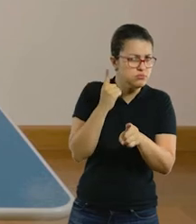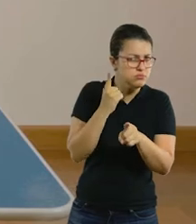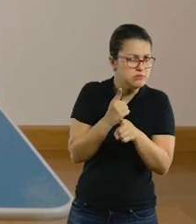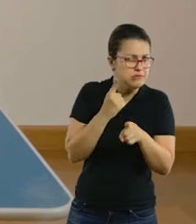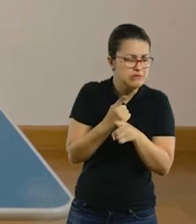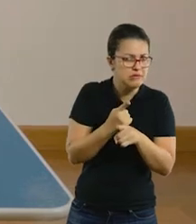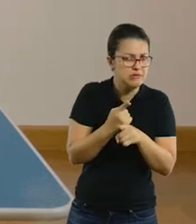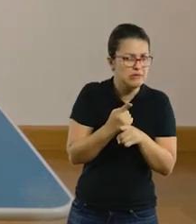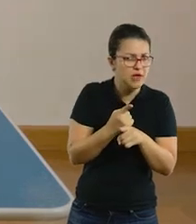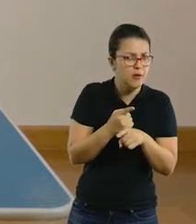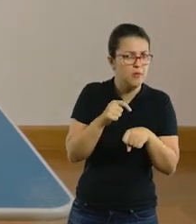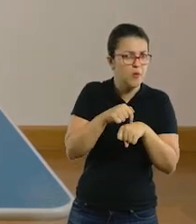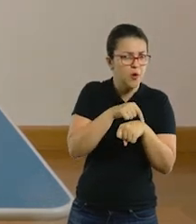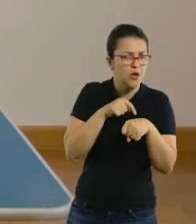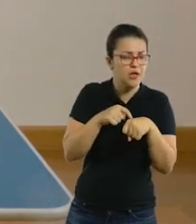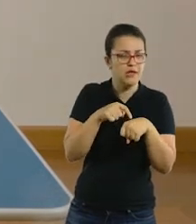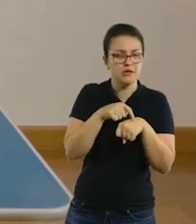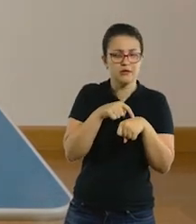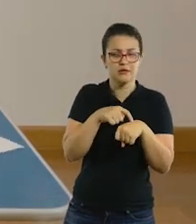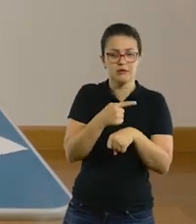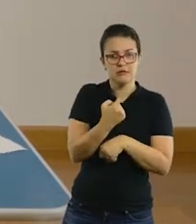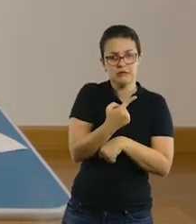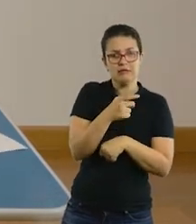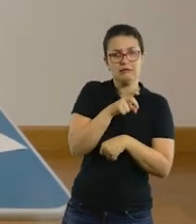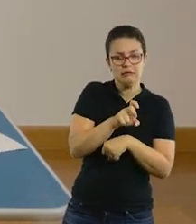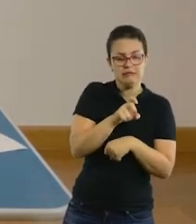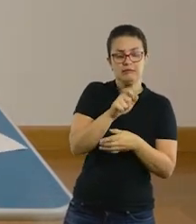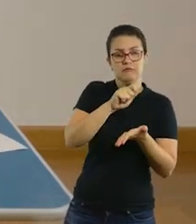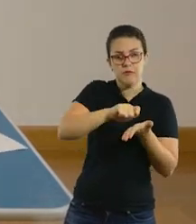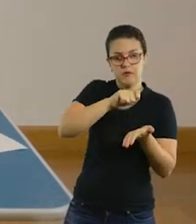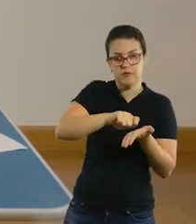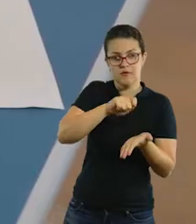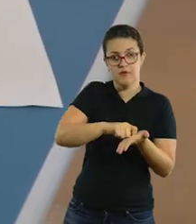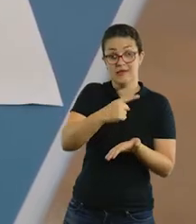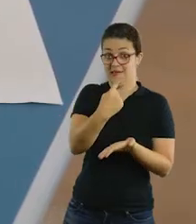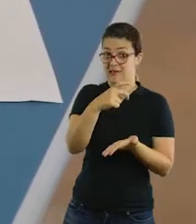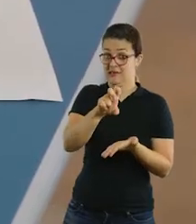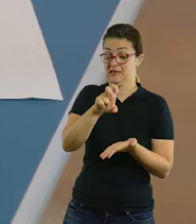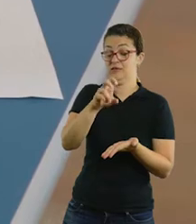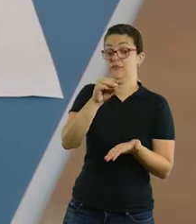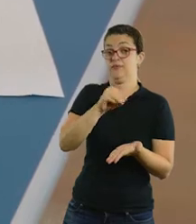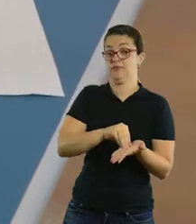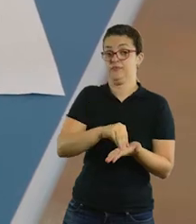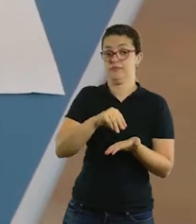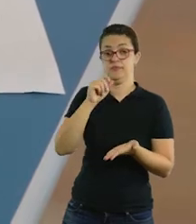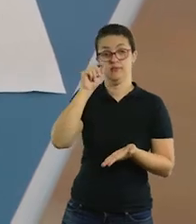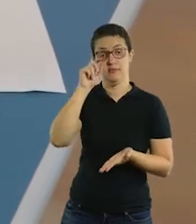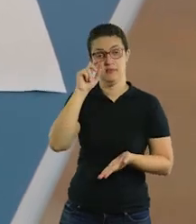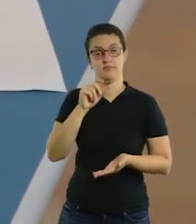15 morangos aqui, então já vou colocar aqui, ó. 15.